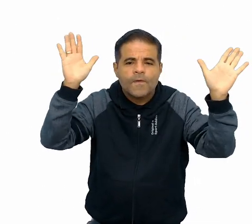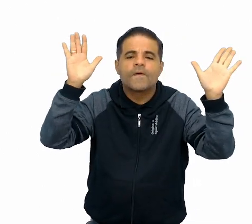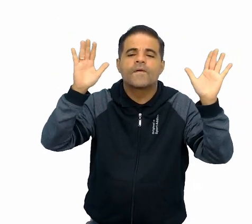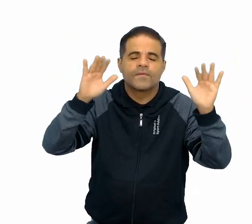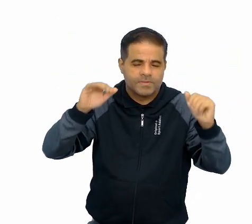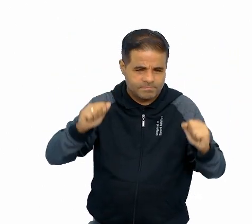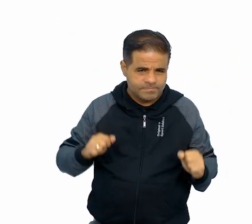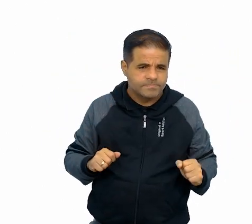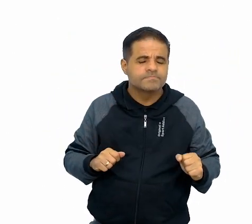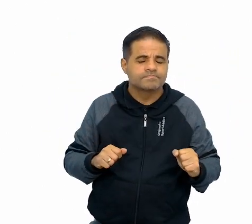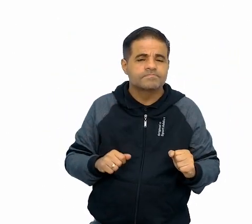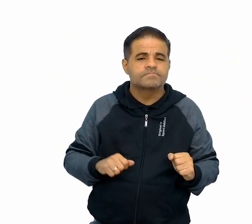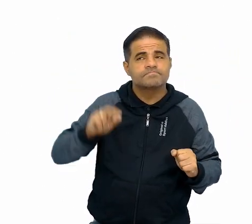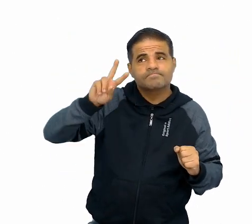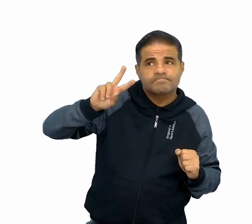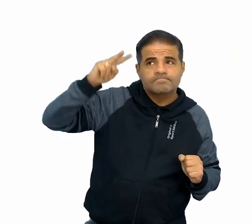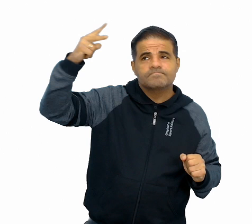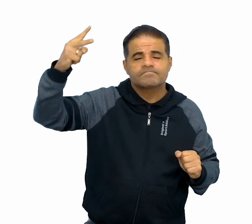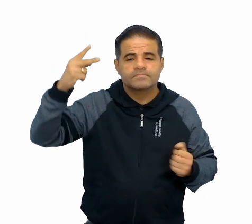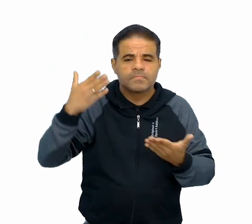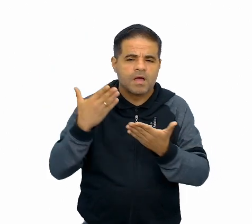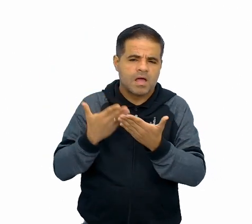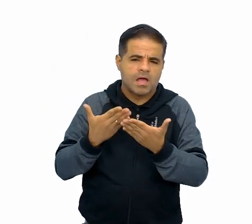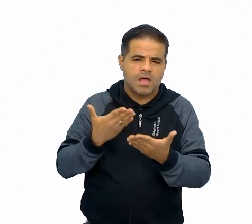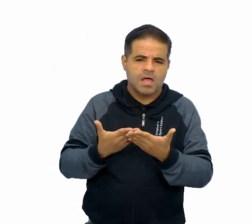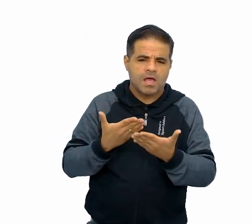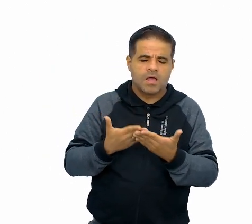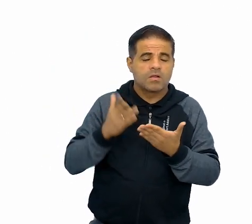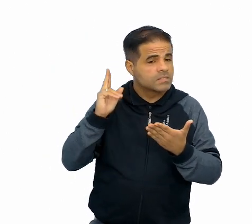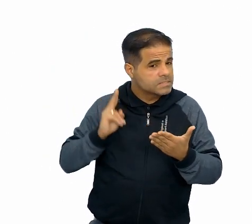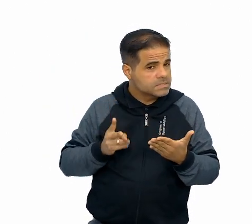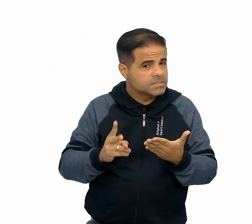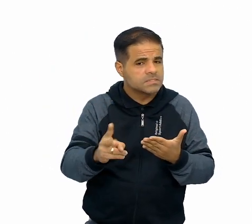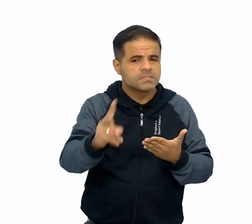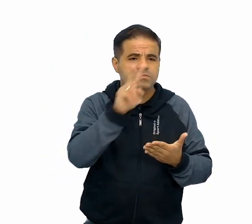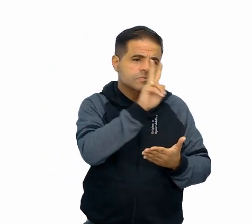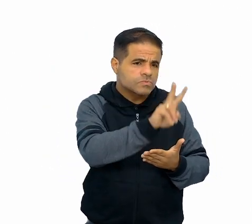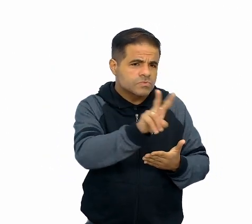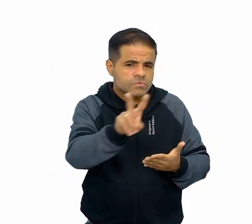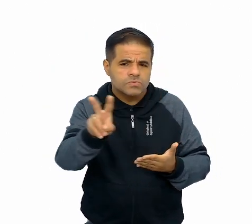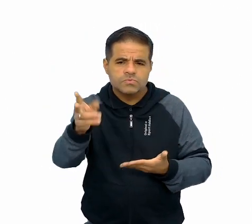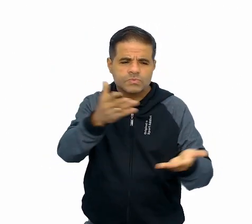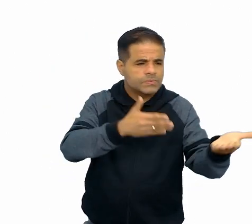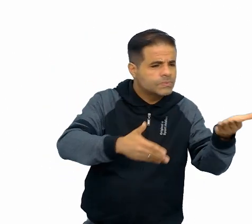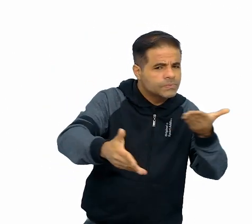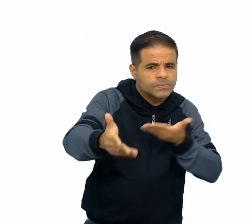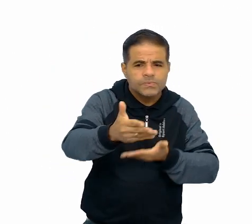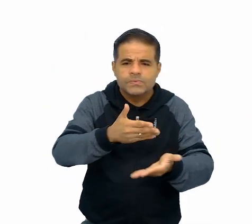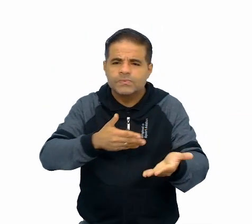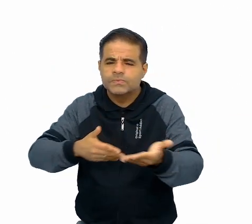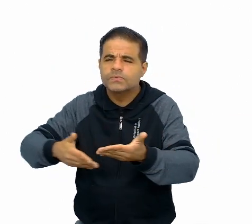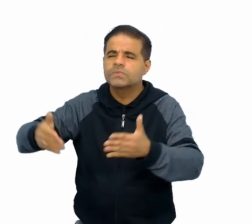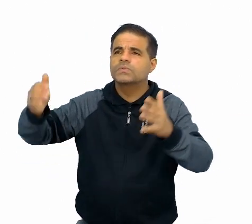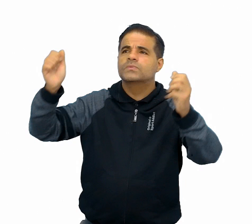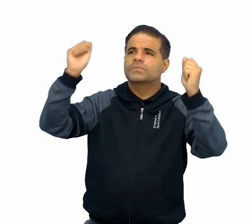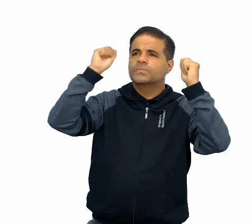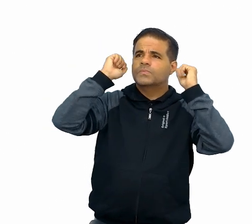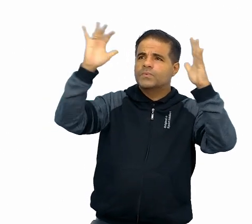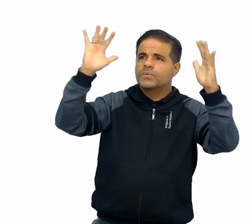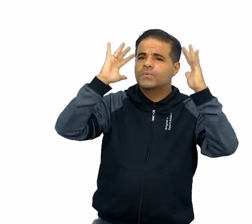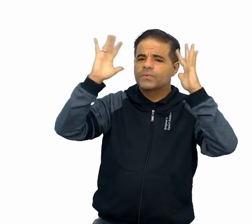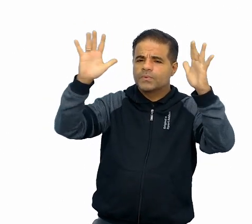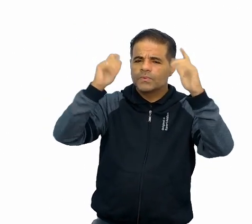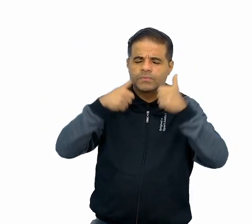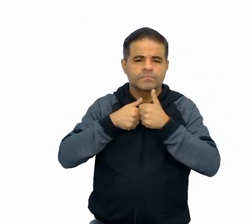a potencialidade de cada aula, sempre olhando aí para as interações e pensando em como acompanhar.